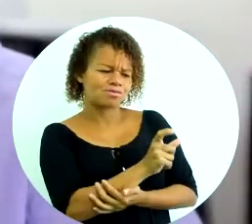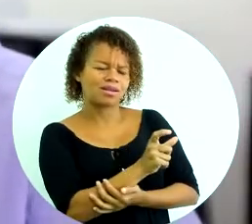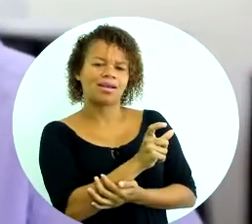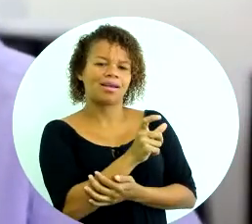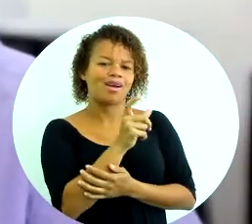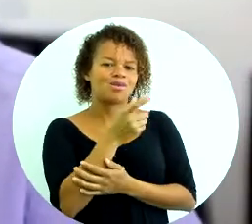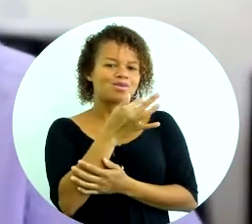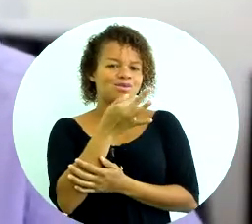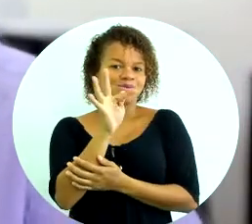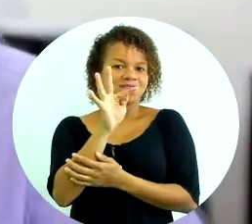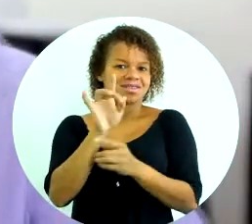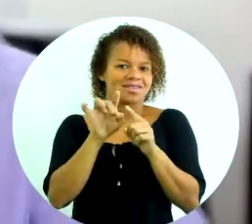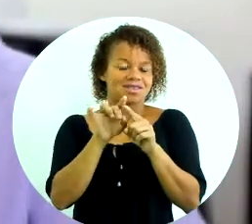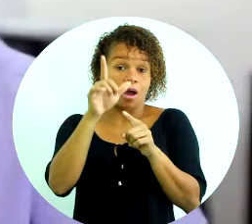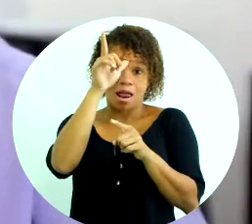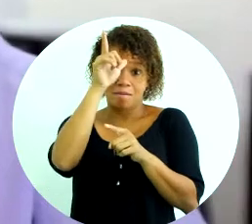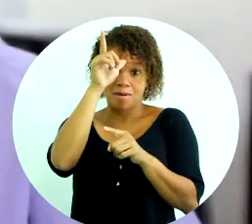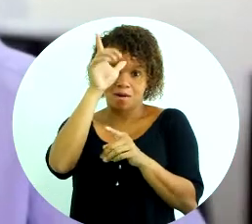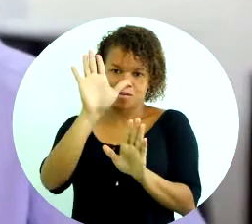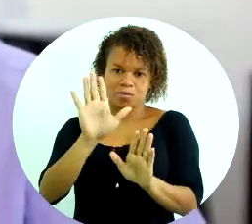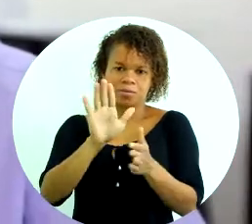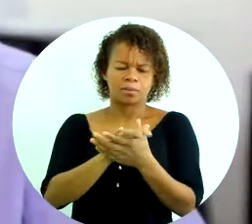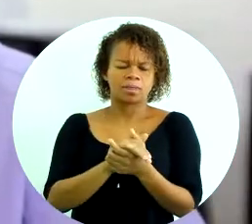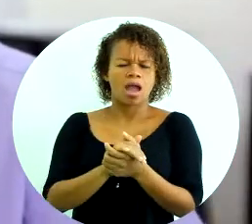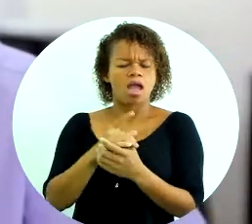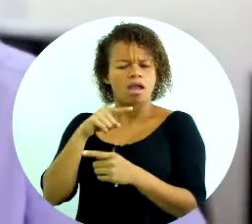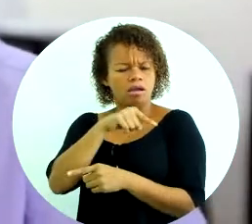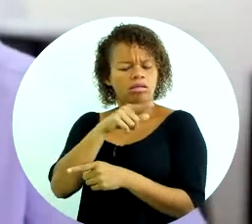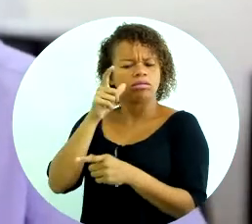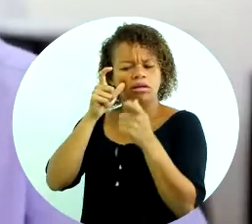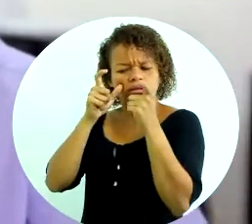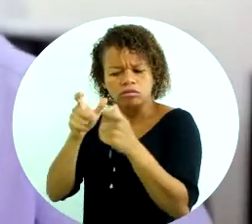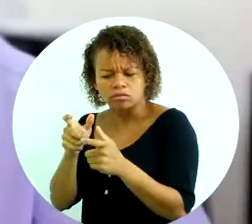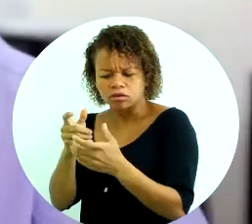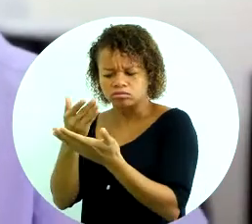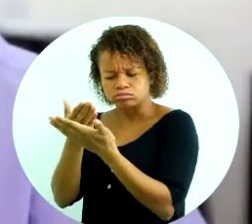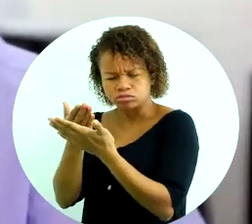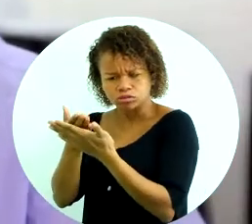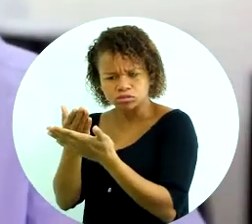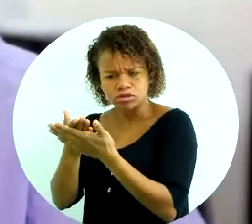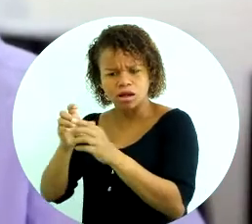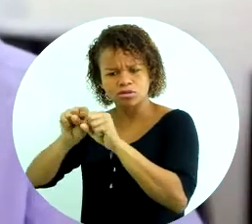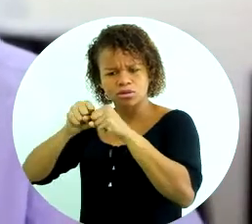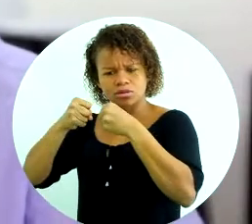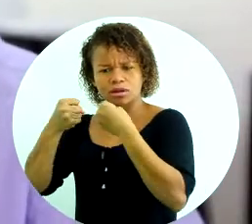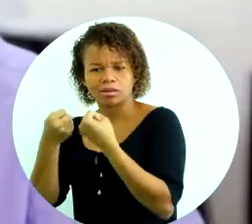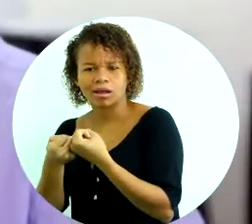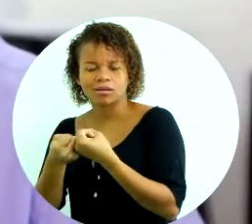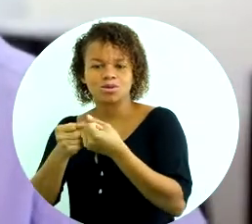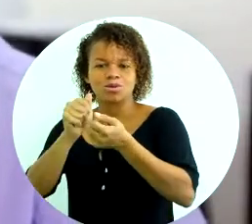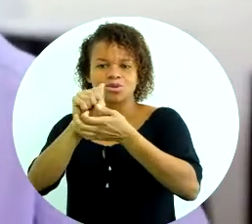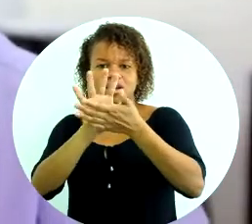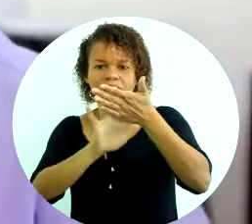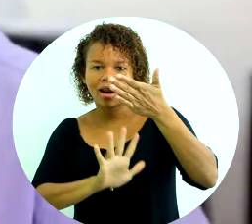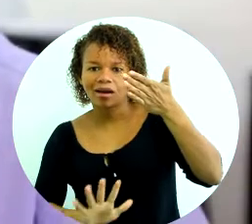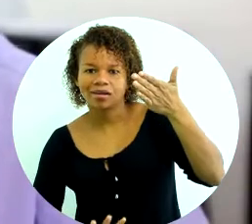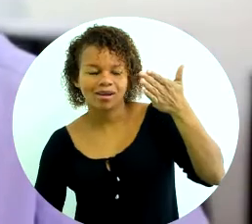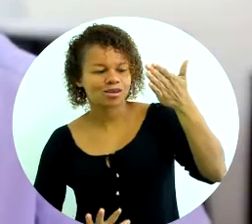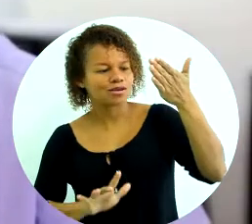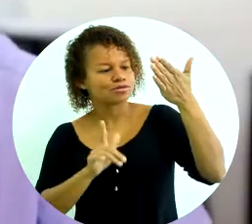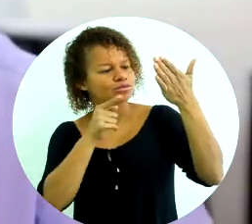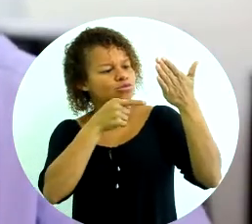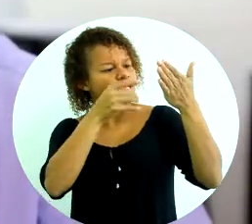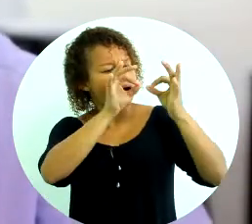materialismo dialético de Karl Marx? Marx identifica que é possível estudar a sociedade através de suas